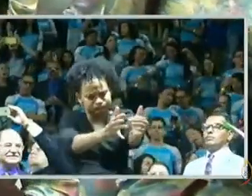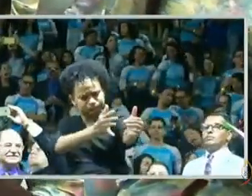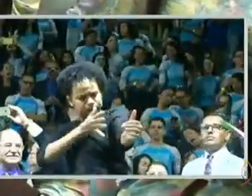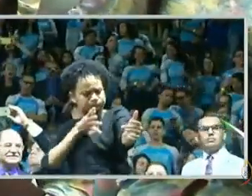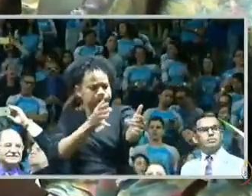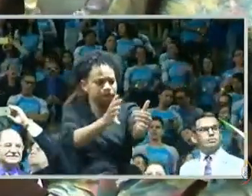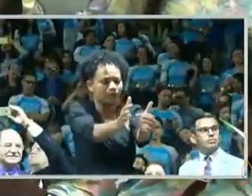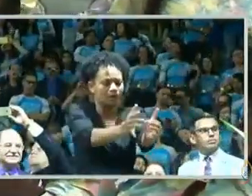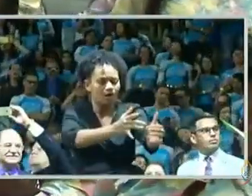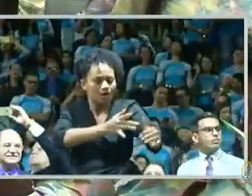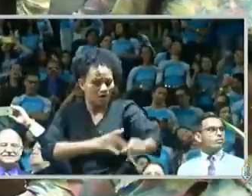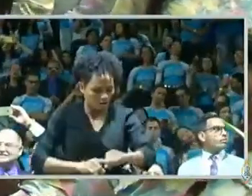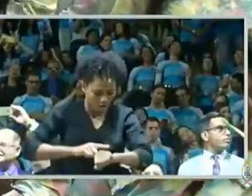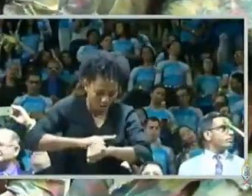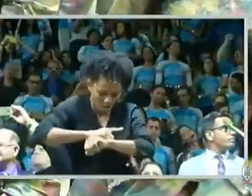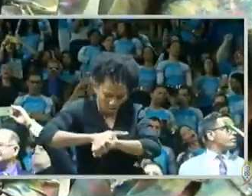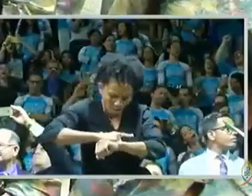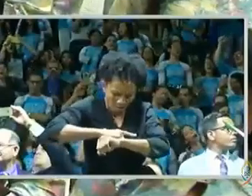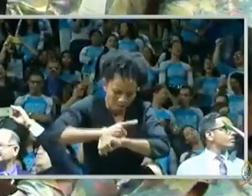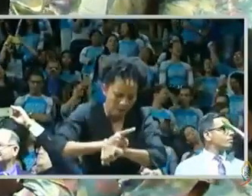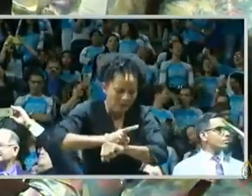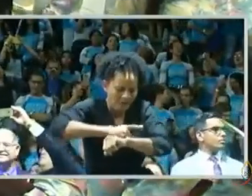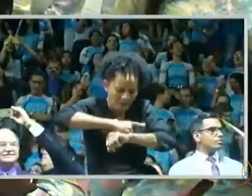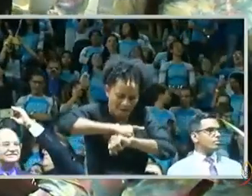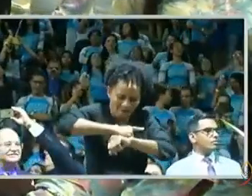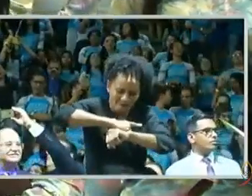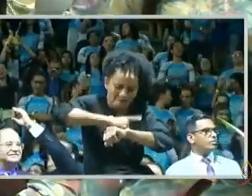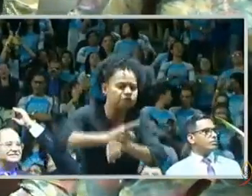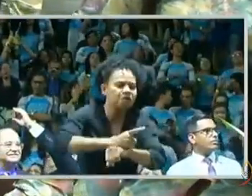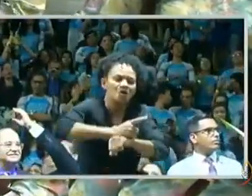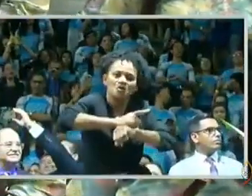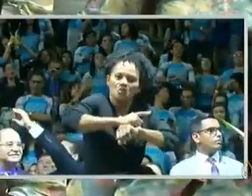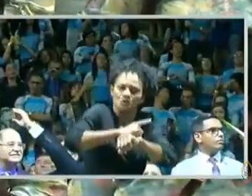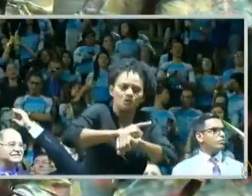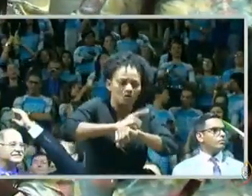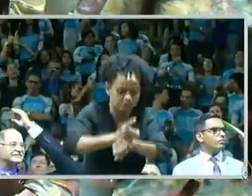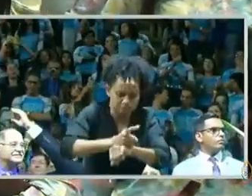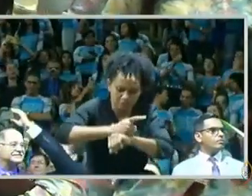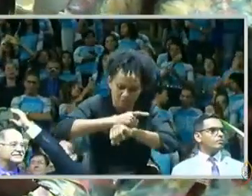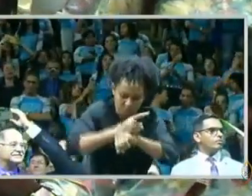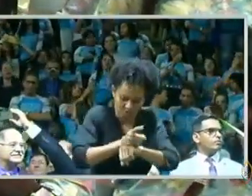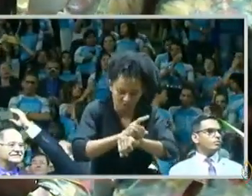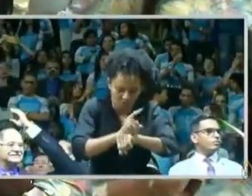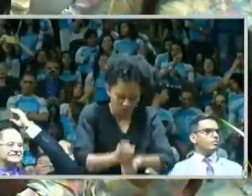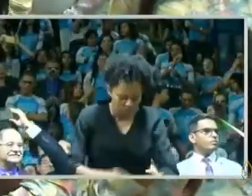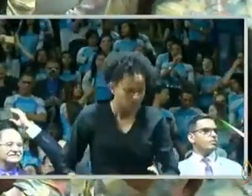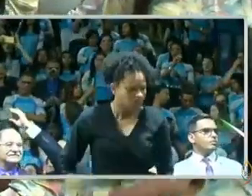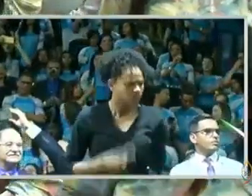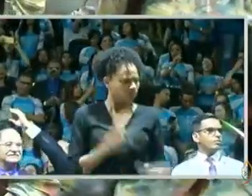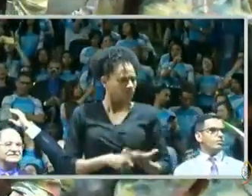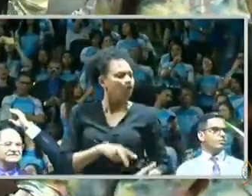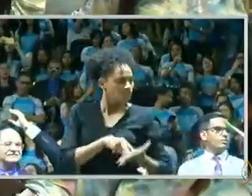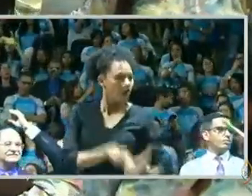tocar. E a cada minuto que passa, deles aumenta